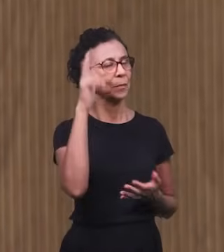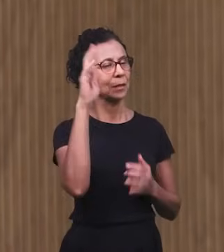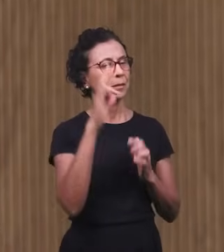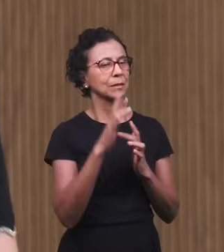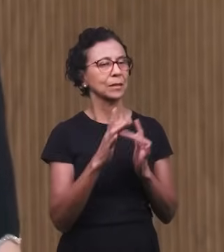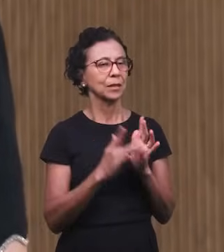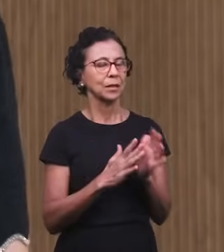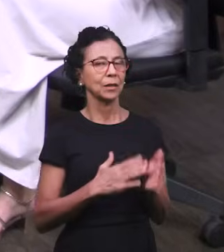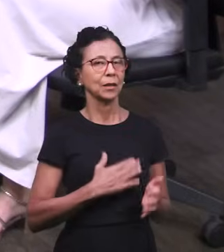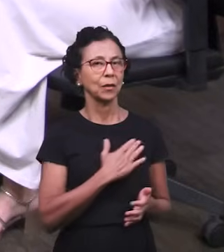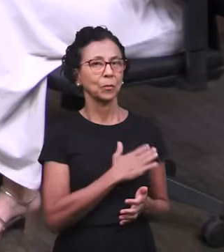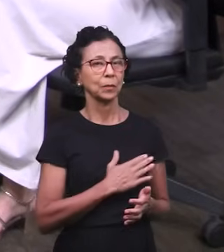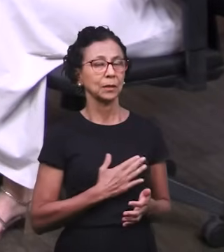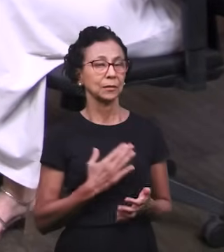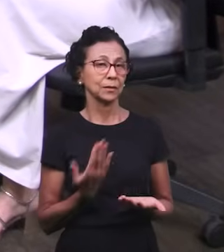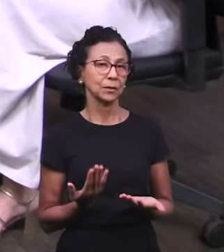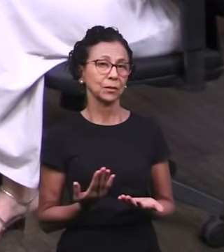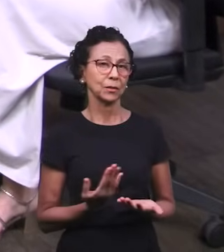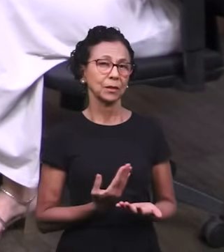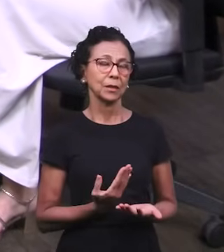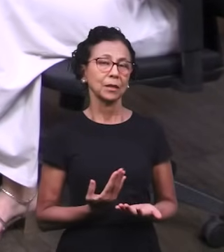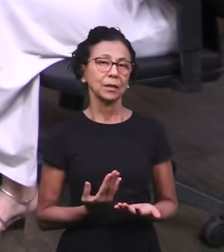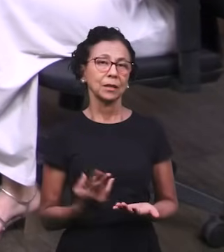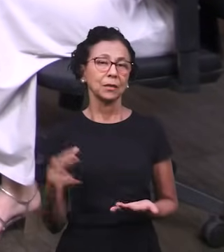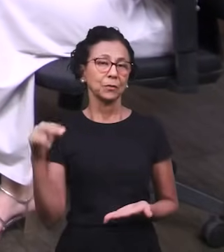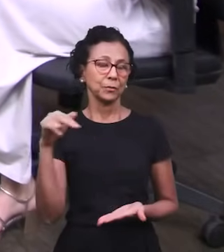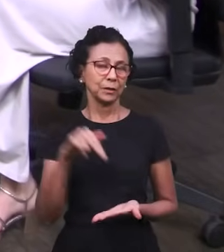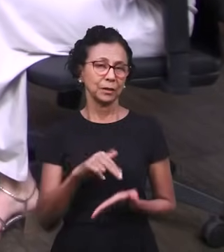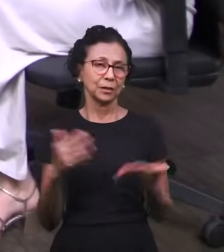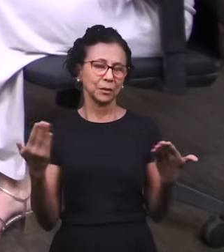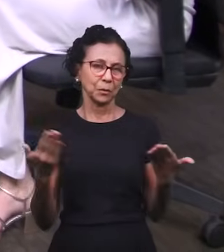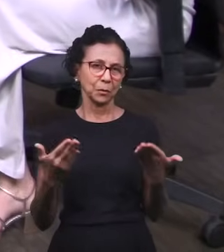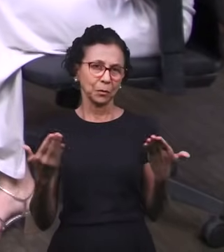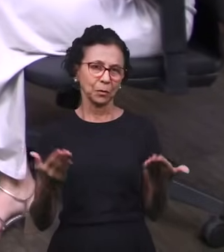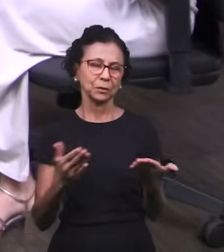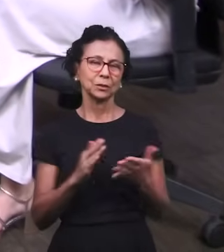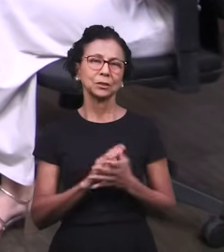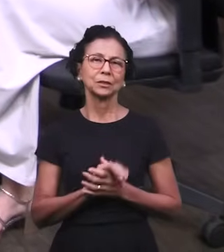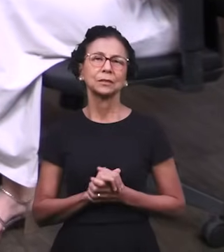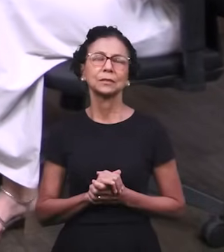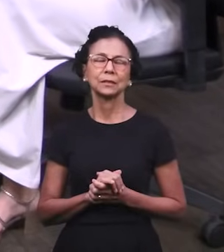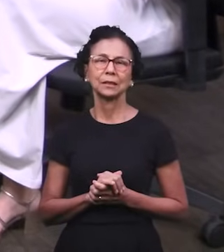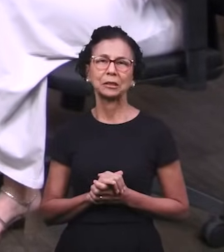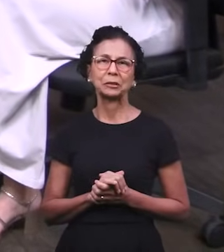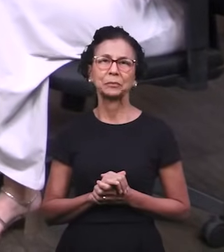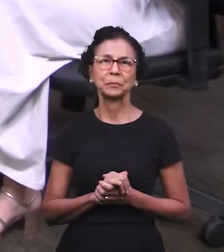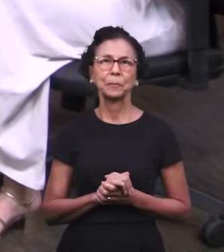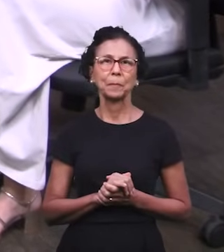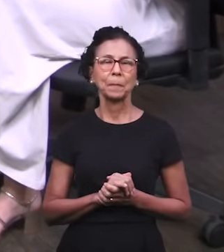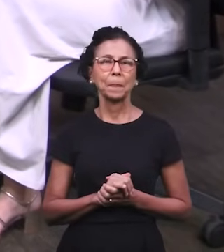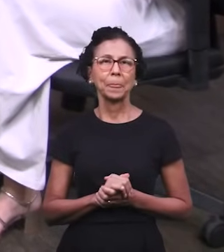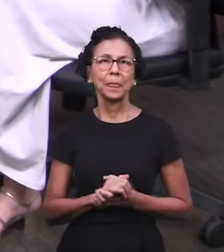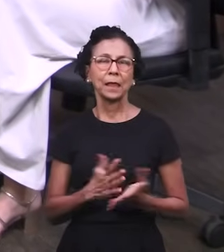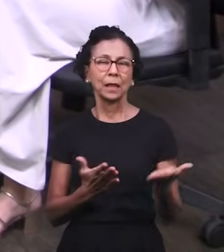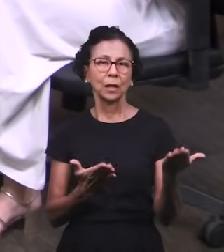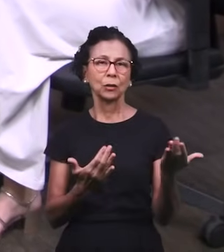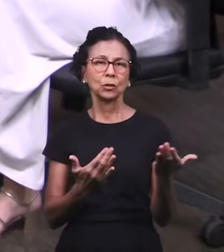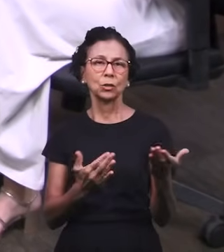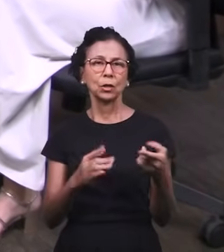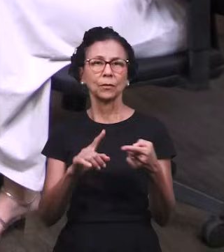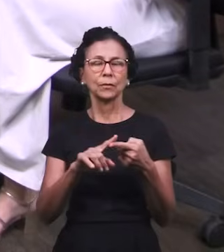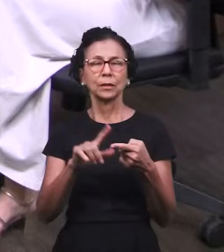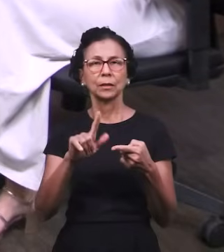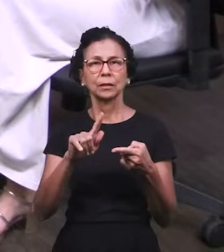Gabi, o jovem Wallace. Eles vão se apresentar daqui a pouco de novo. A Malu, o Felipe e a